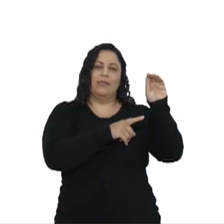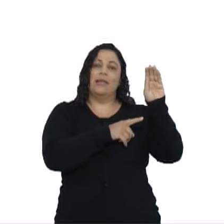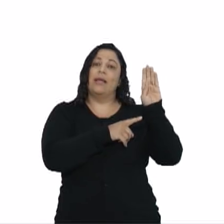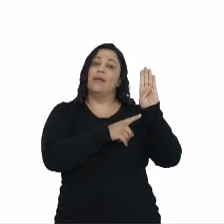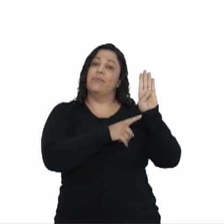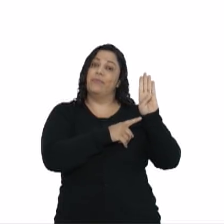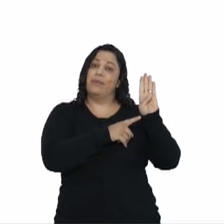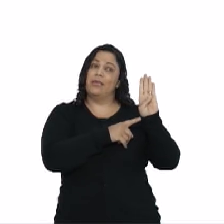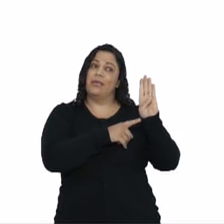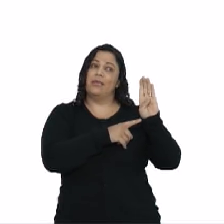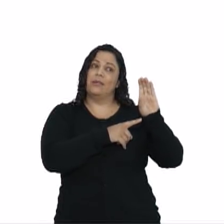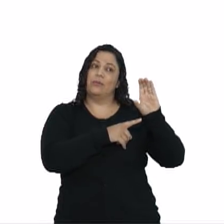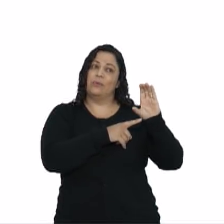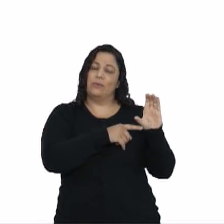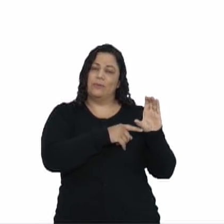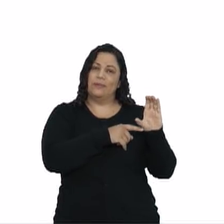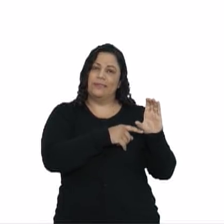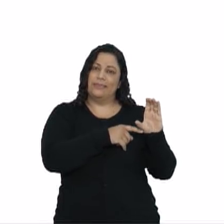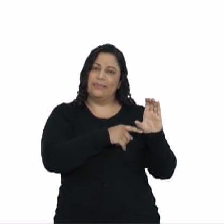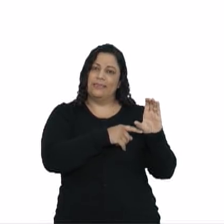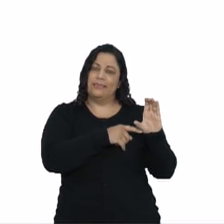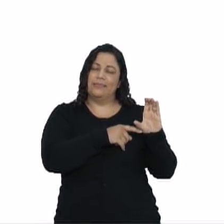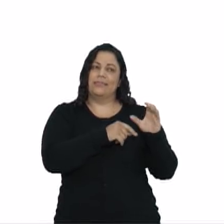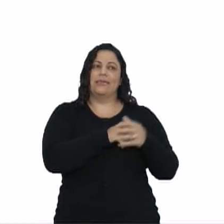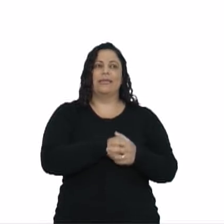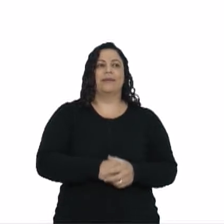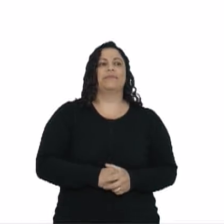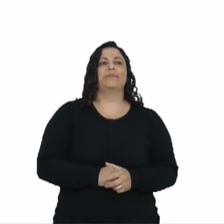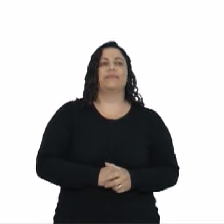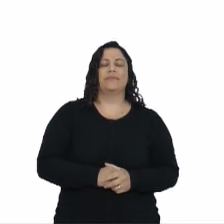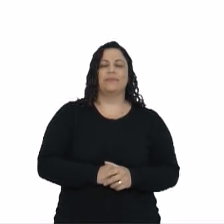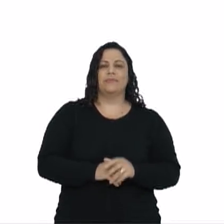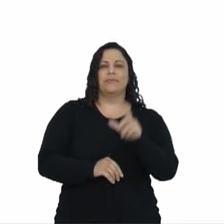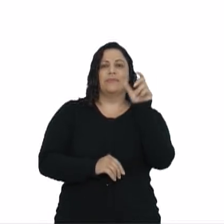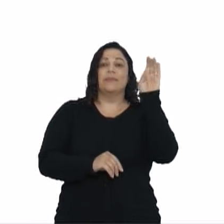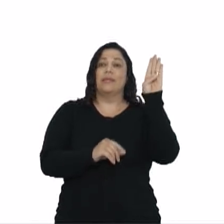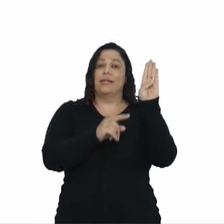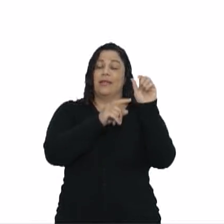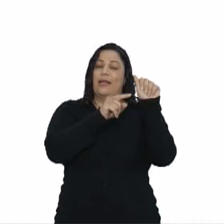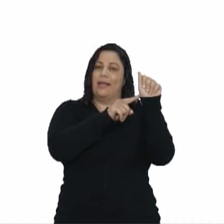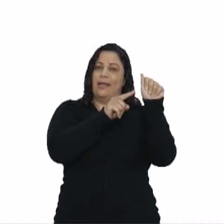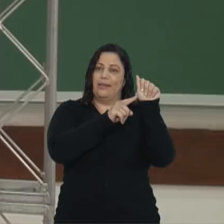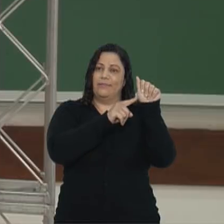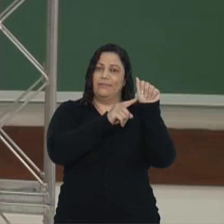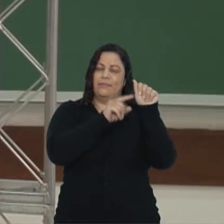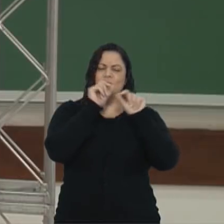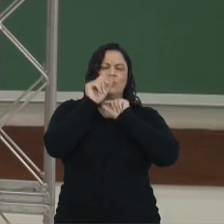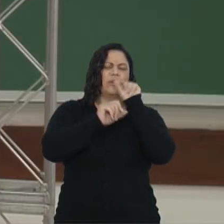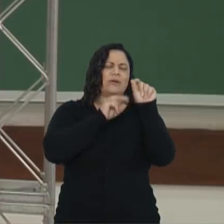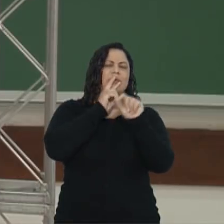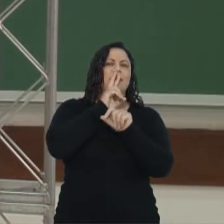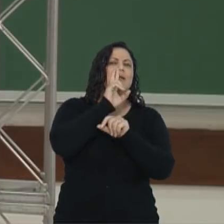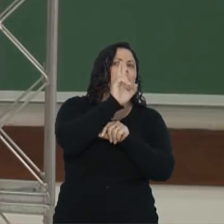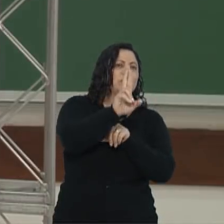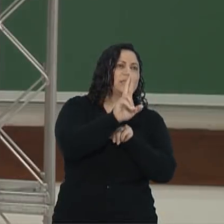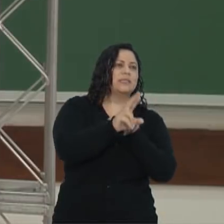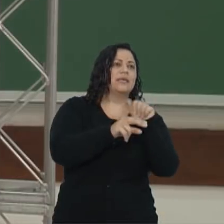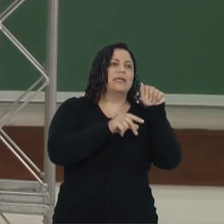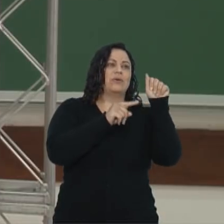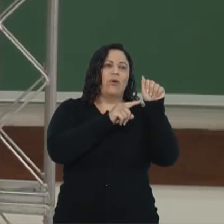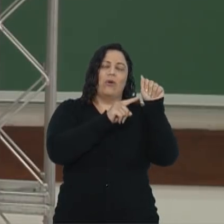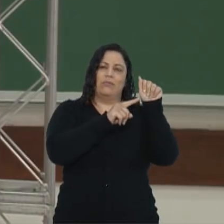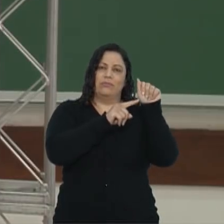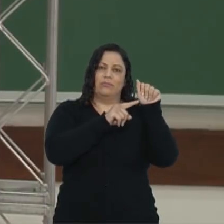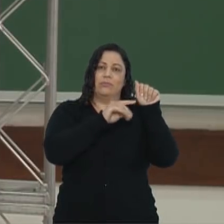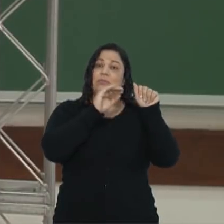é o nome, adjetivo que exige a preposição a. Todas as alternativas. Qual a resposta certa? Todas